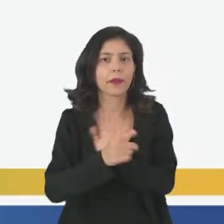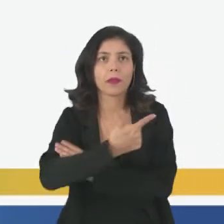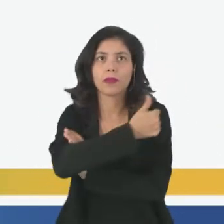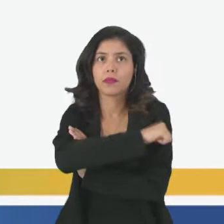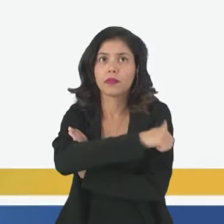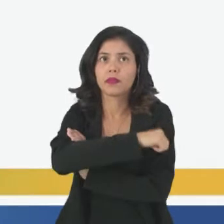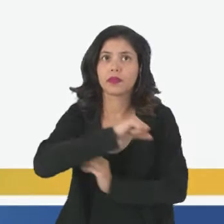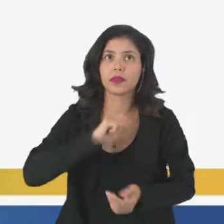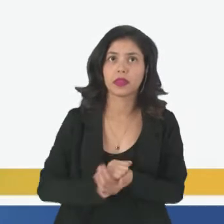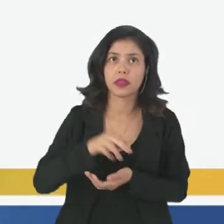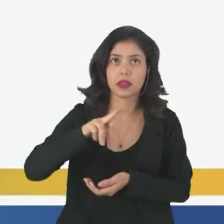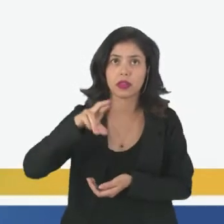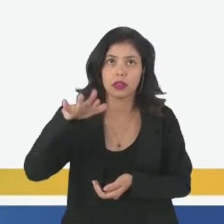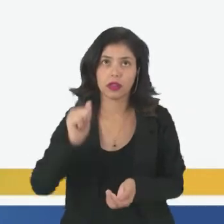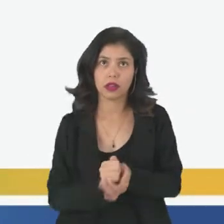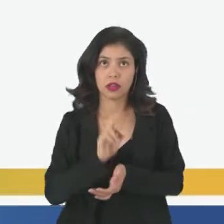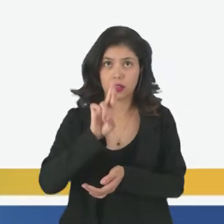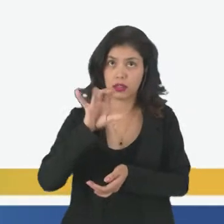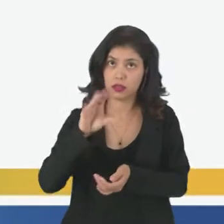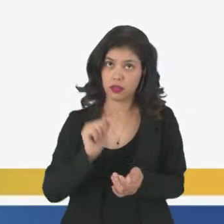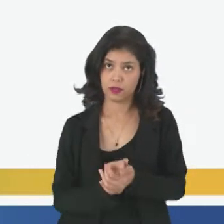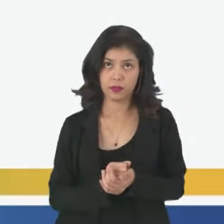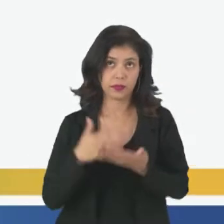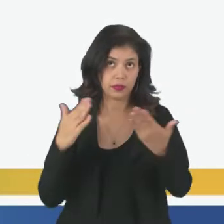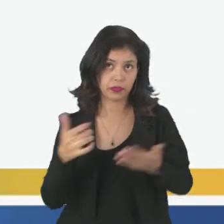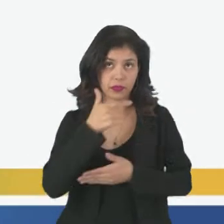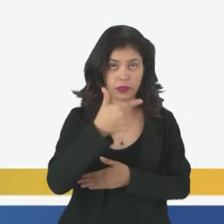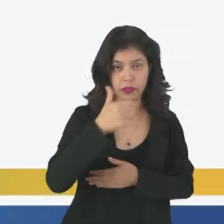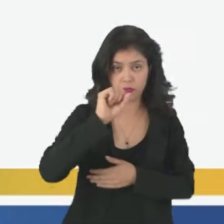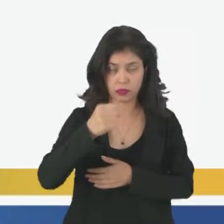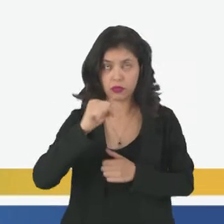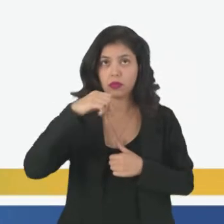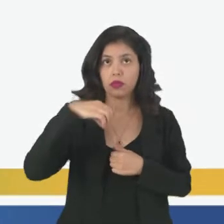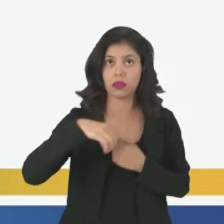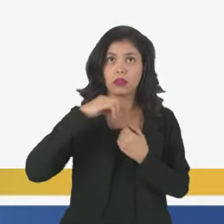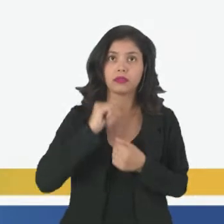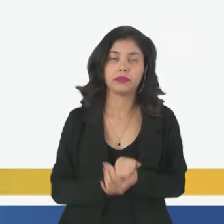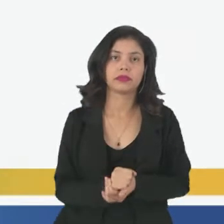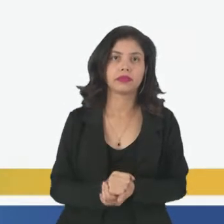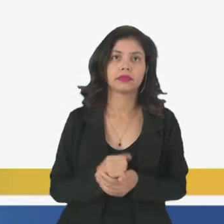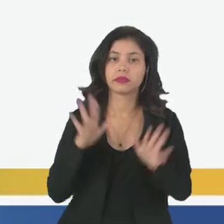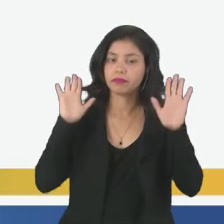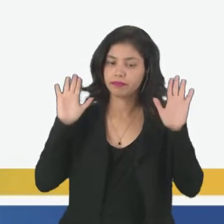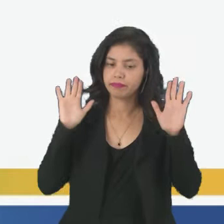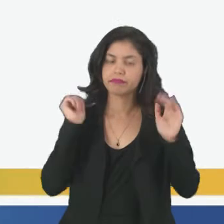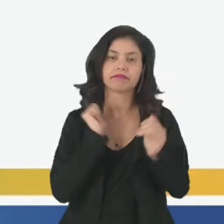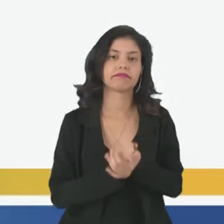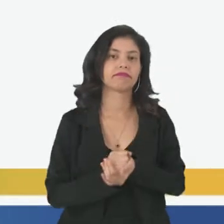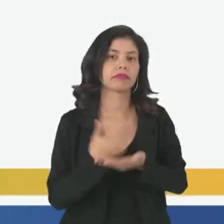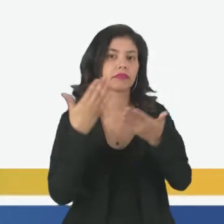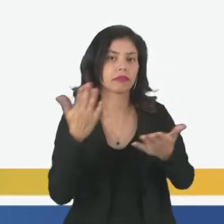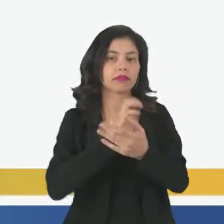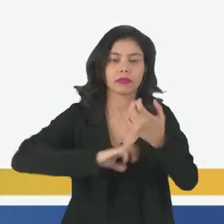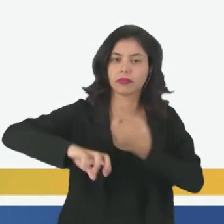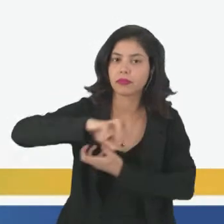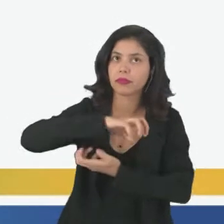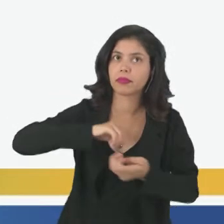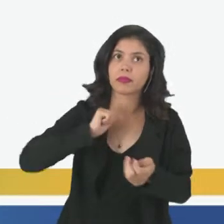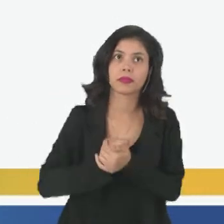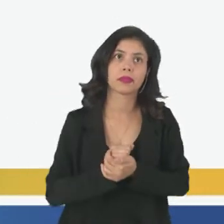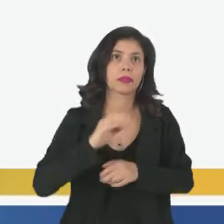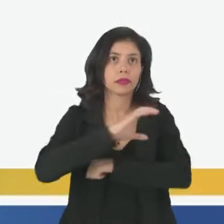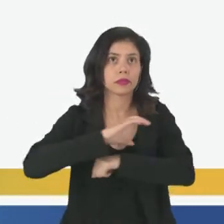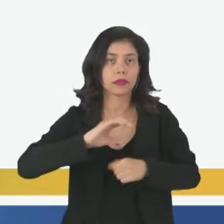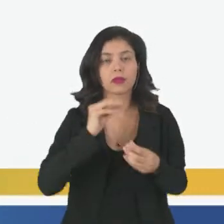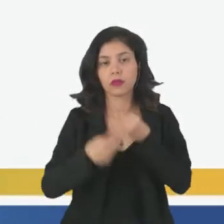Janeiro, Minas e Rio Grande do Sul, e em 28/9 se renderam. Então, essa Revolução